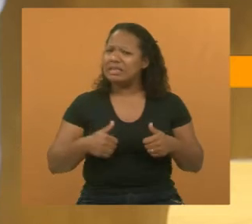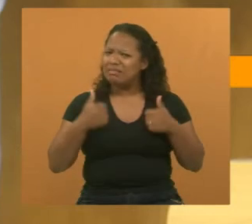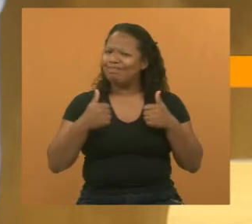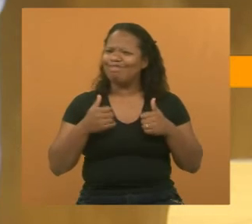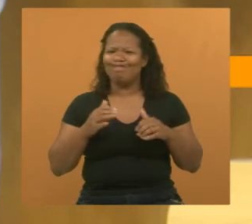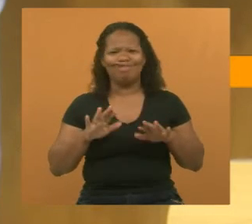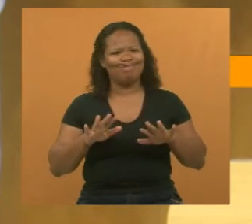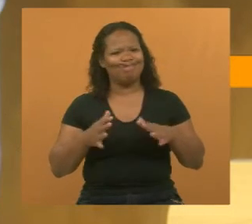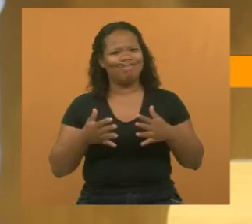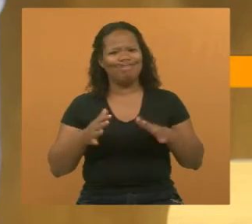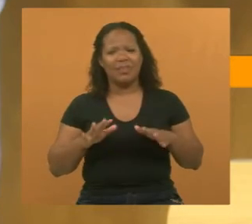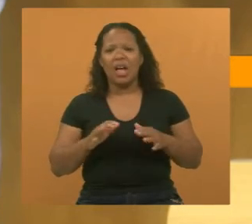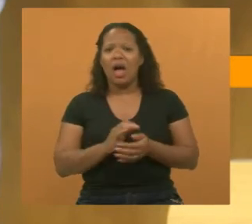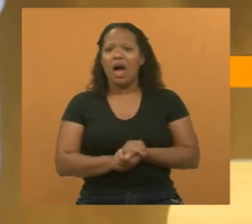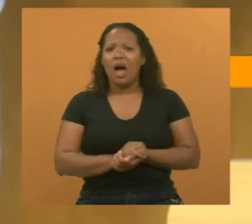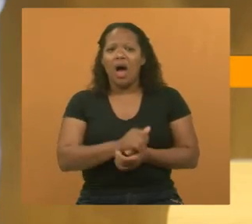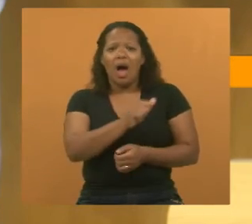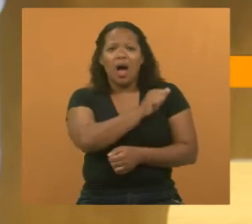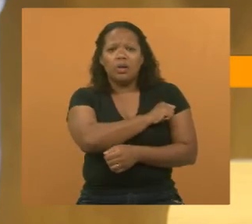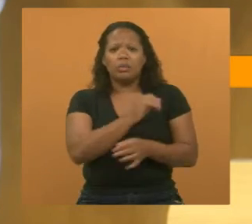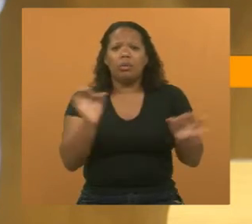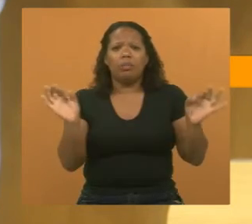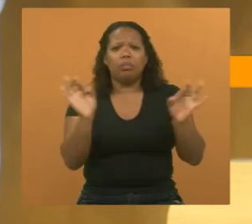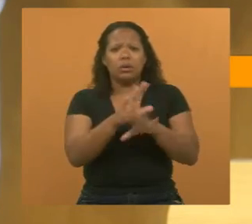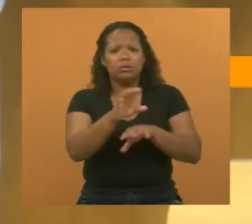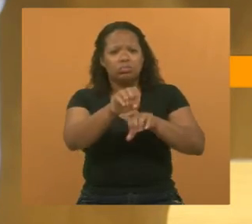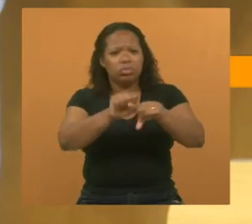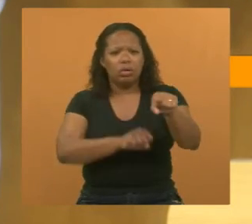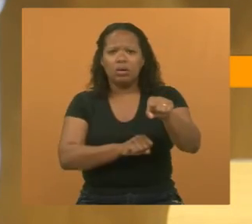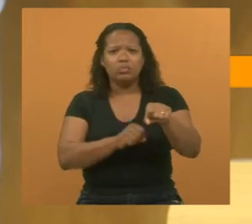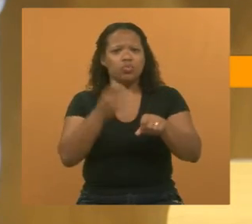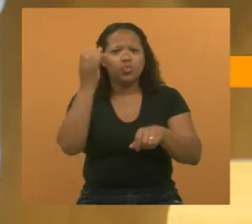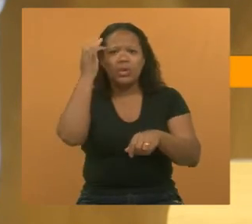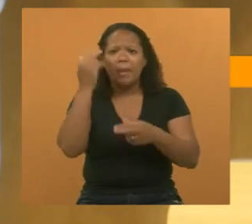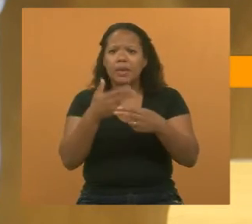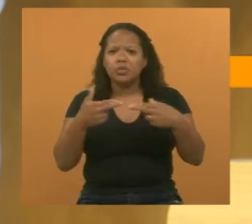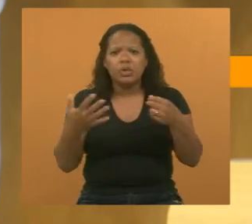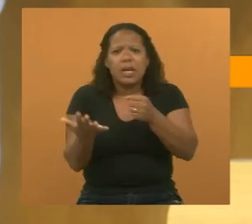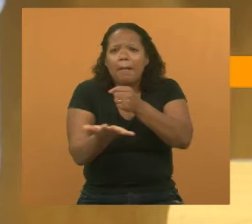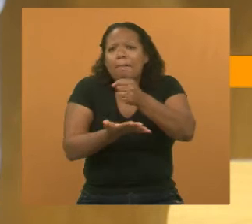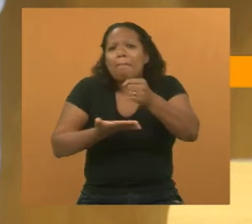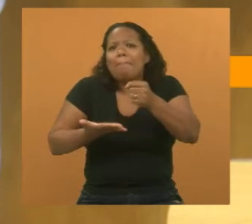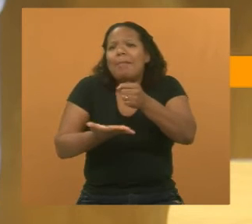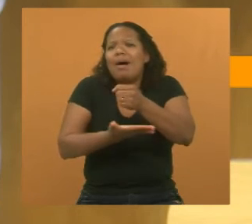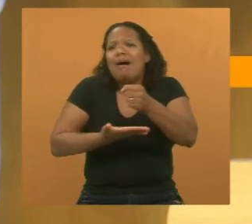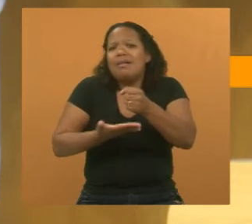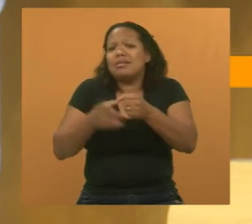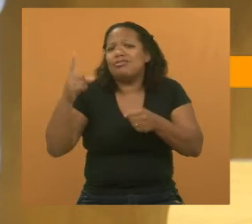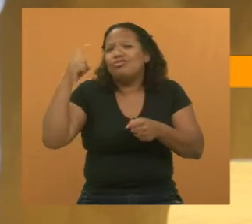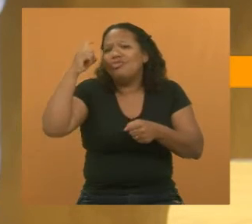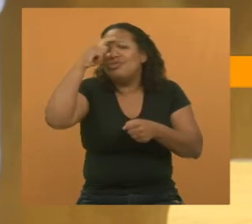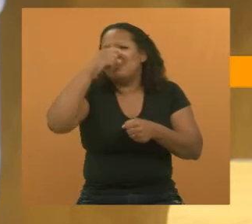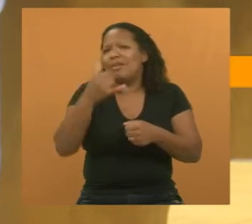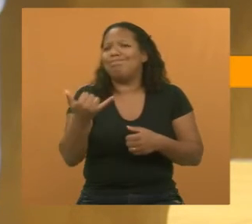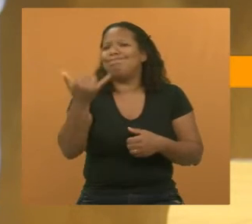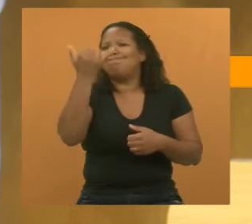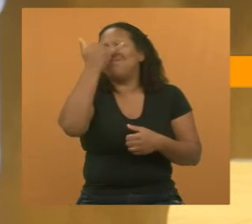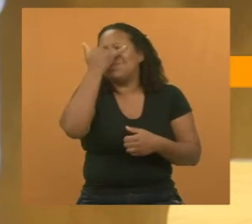certo. Muitos alunos saem do ensino médio sem dominar os mínimos conceitos. Isso acaba prejudicando